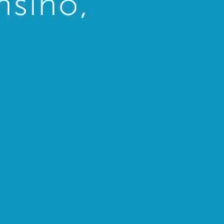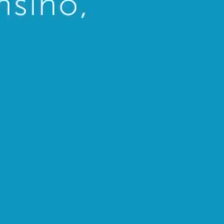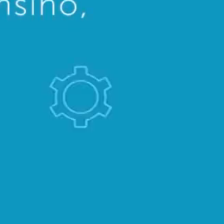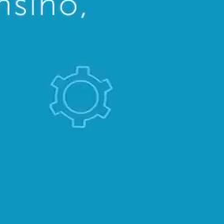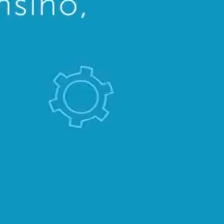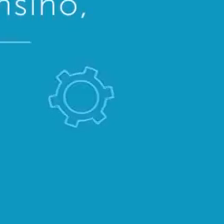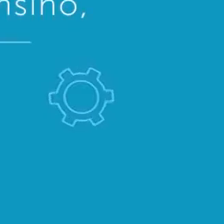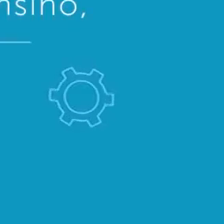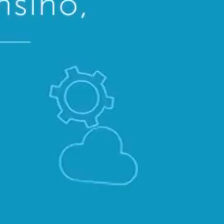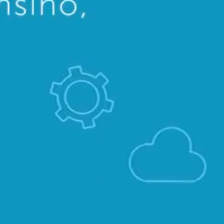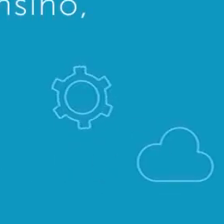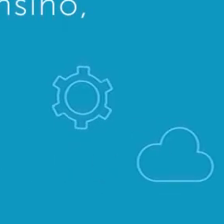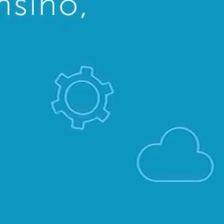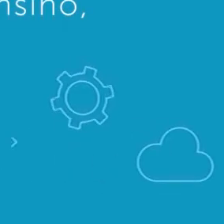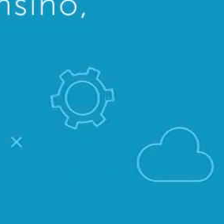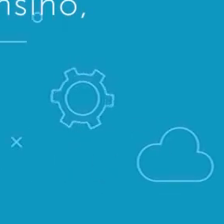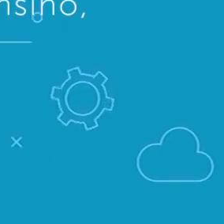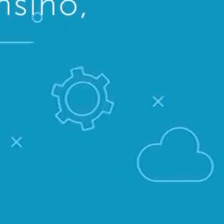é